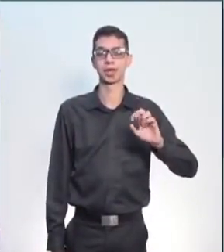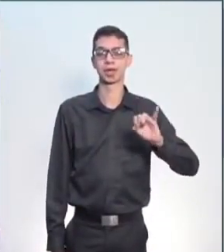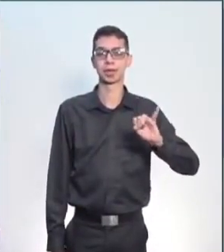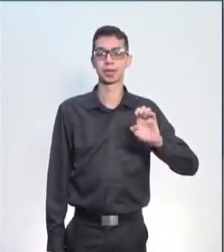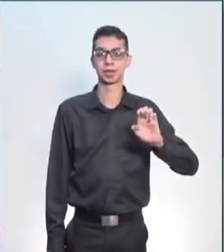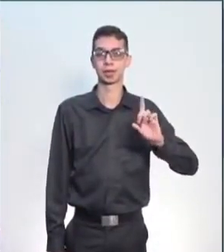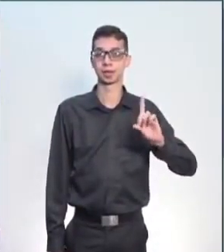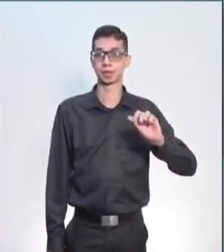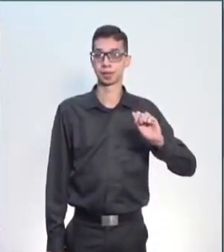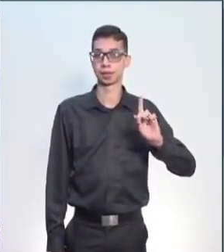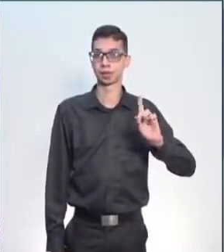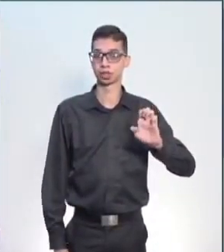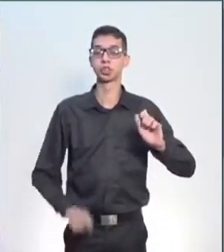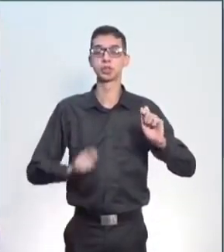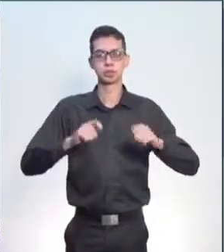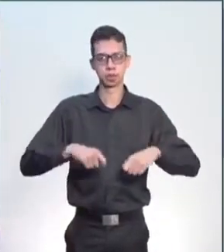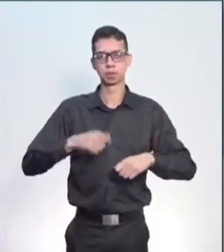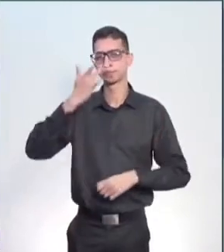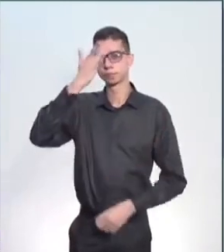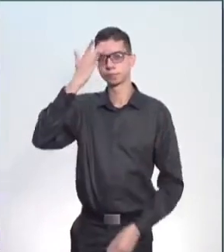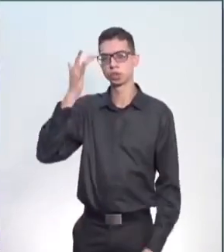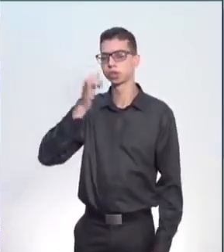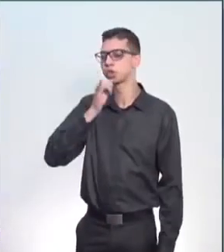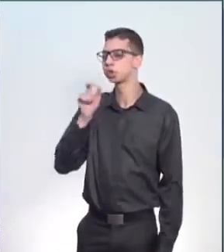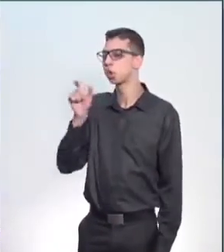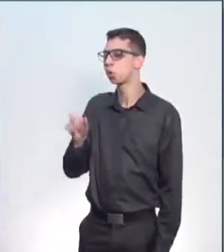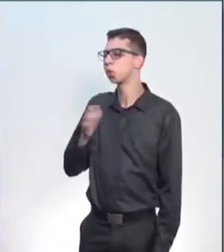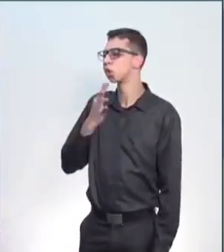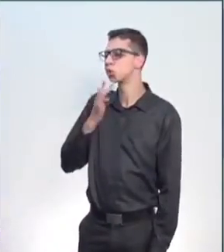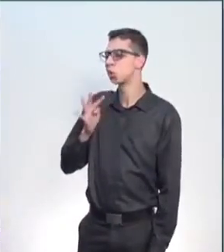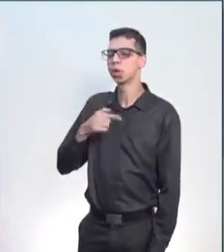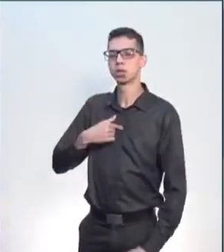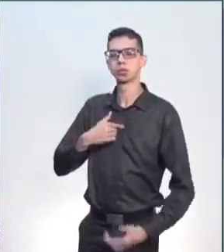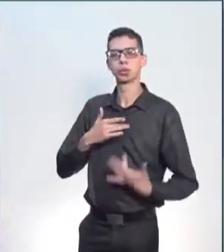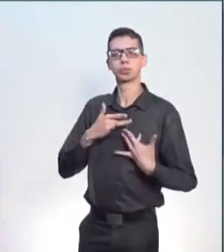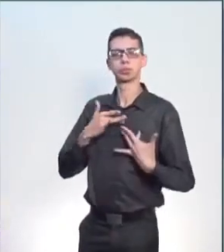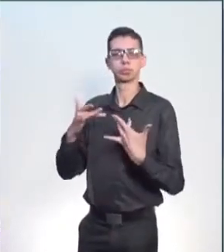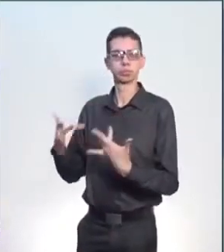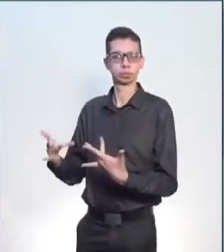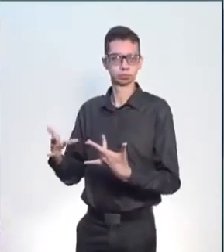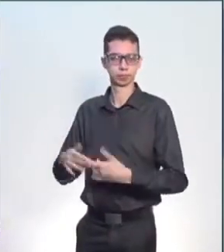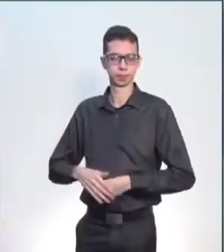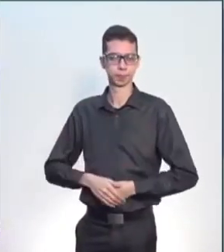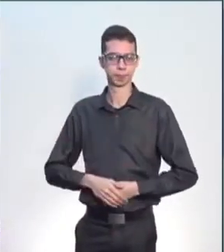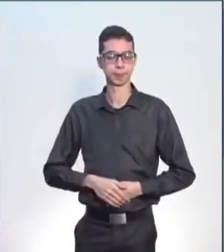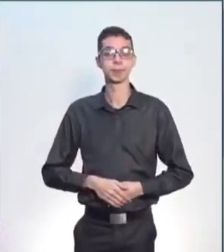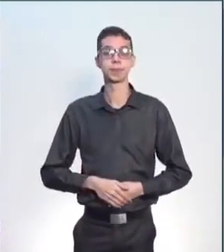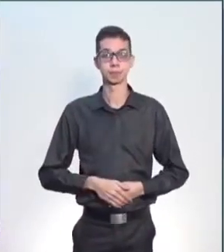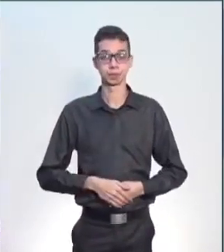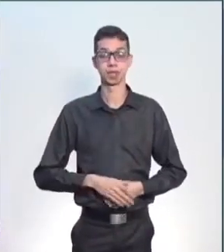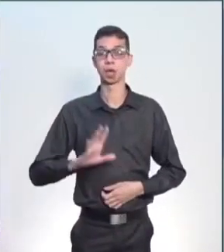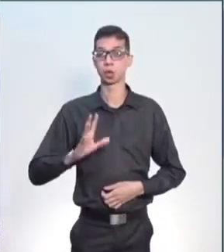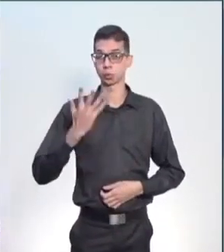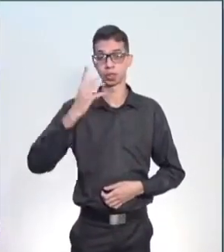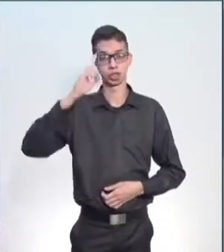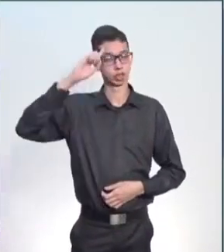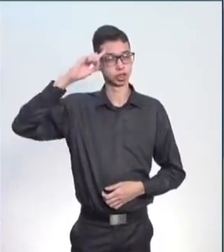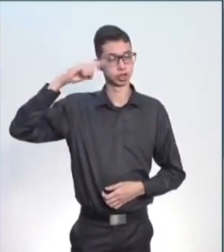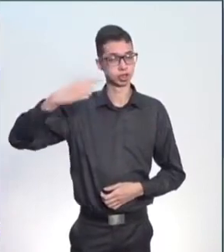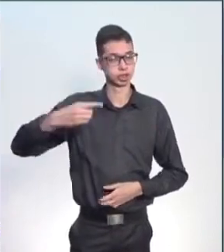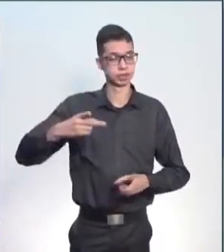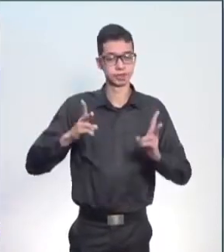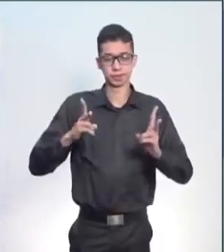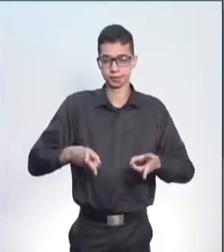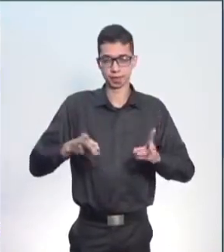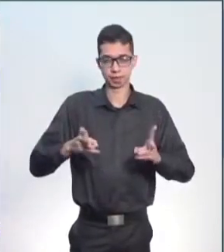a solidariedade ela se manifesta no dia a dia, no cotidiano, nas mais diversas ações. A solidariedade ela é